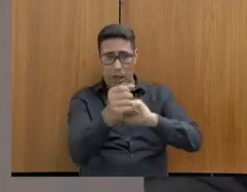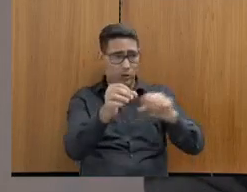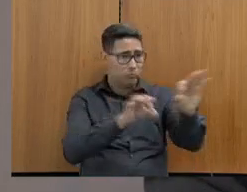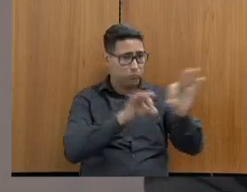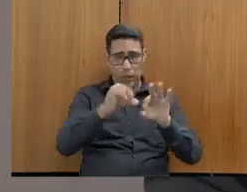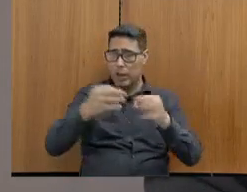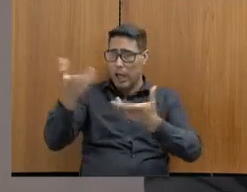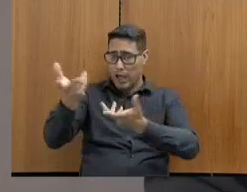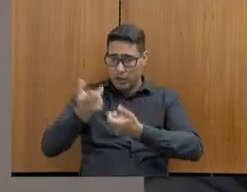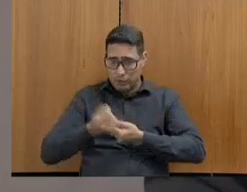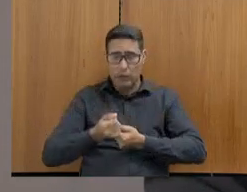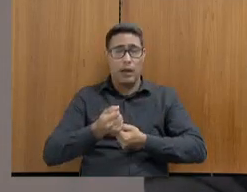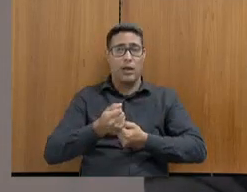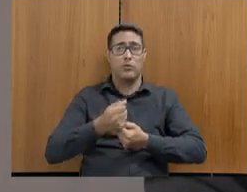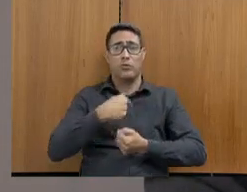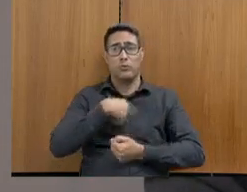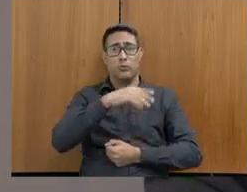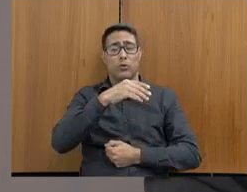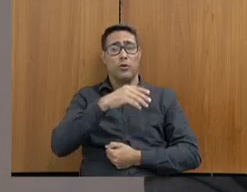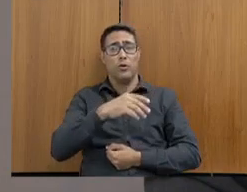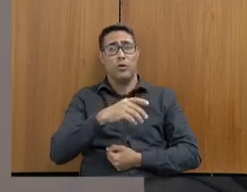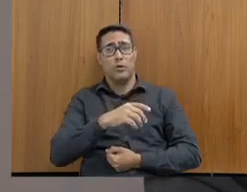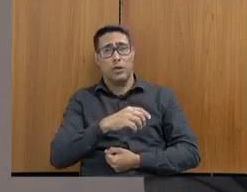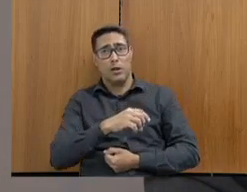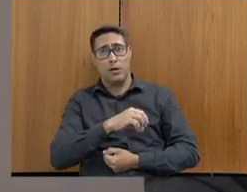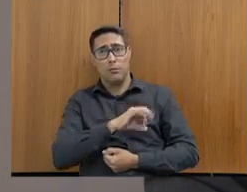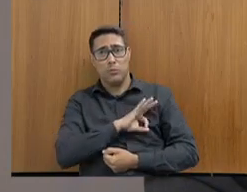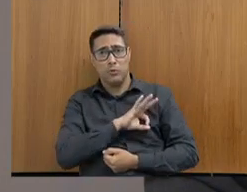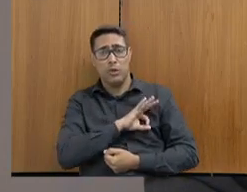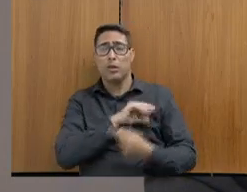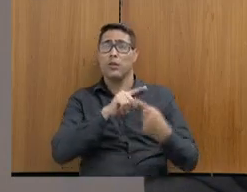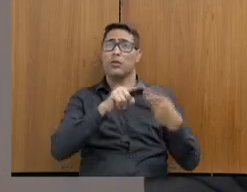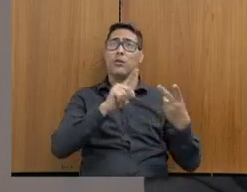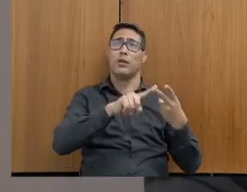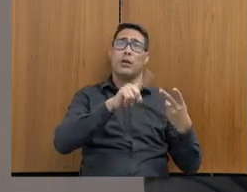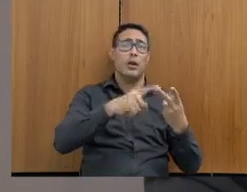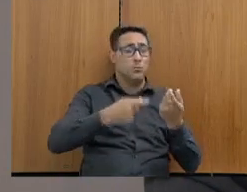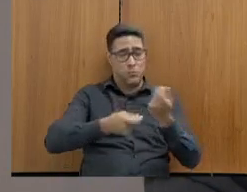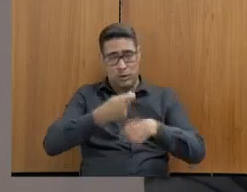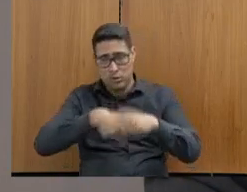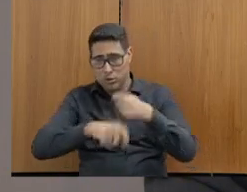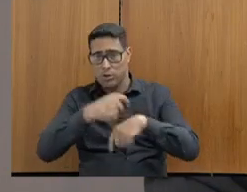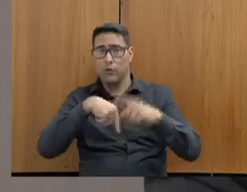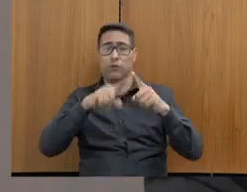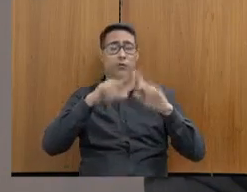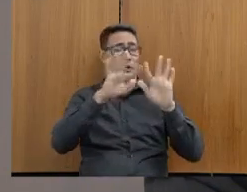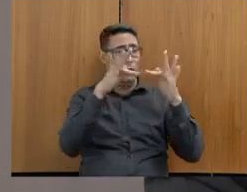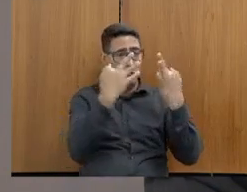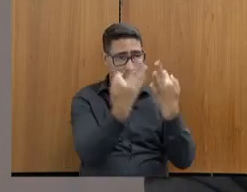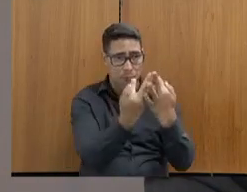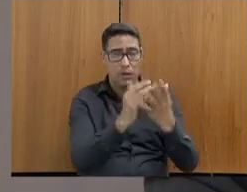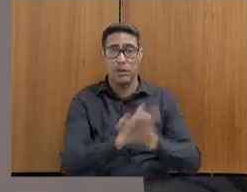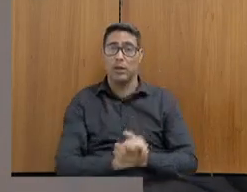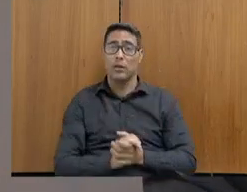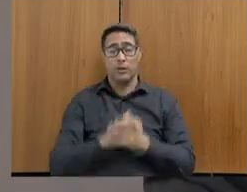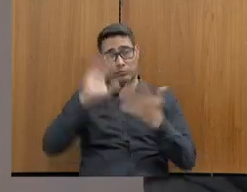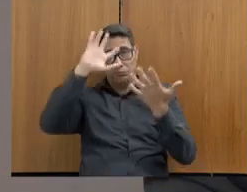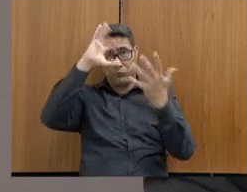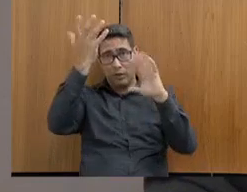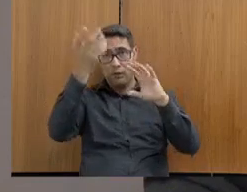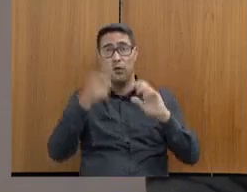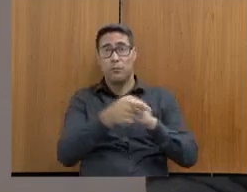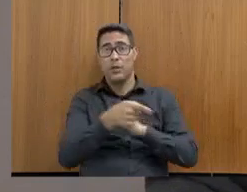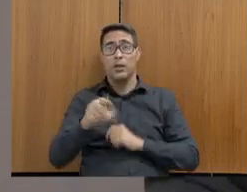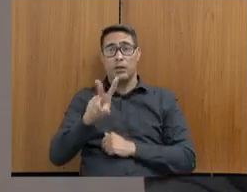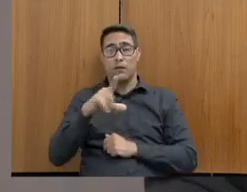dos servidores policiais administrativos seus dependentes é e né com a conclusão da reforma e nós